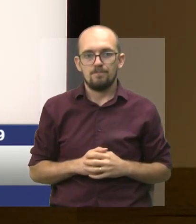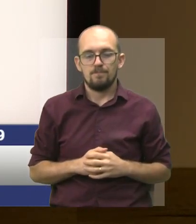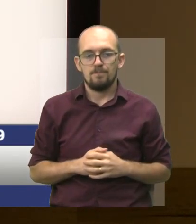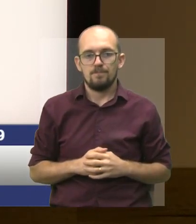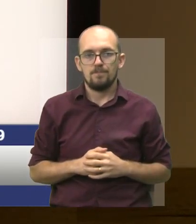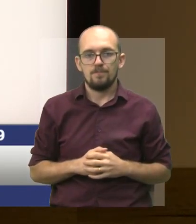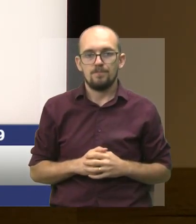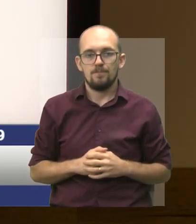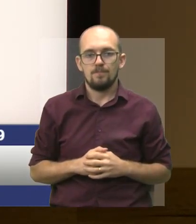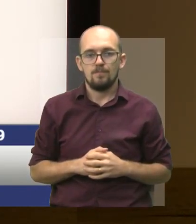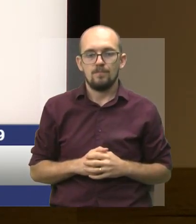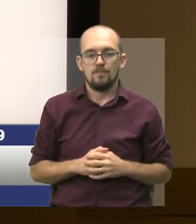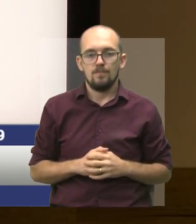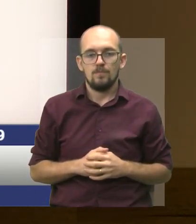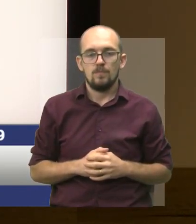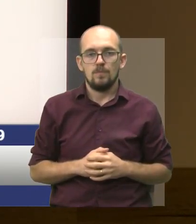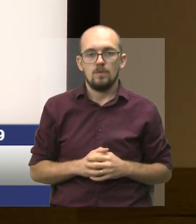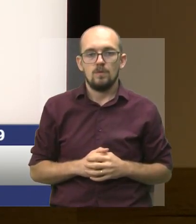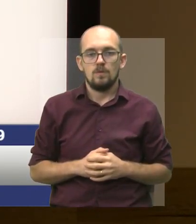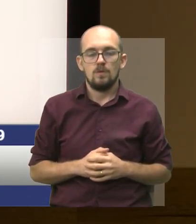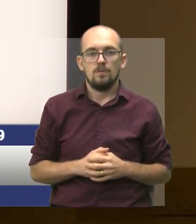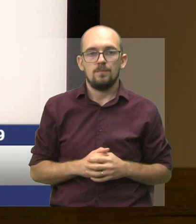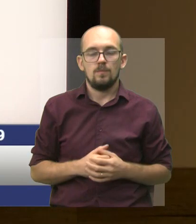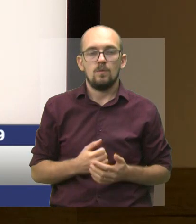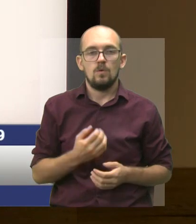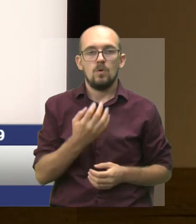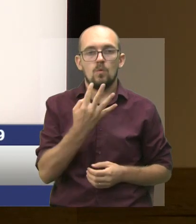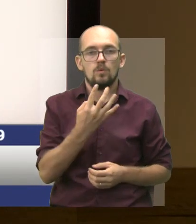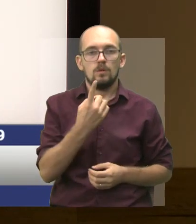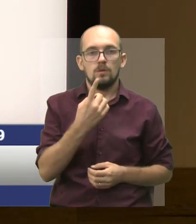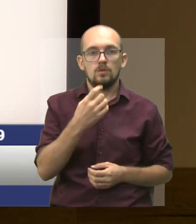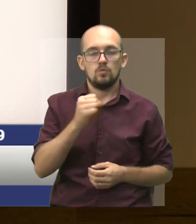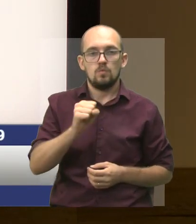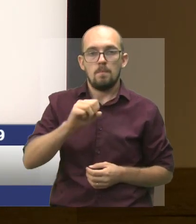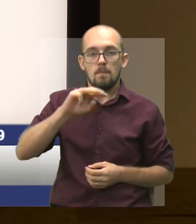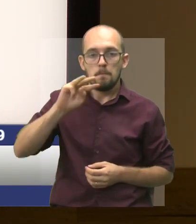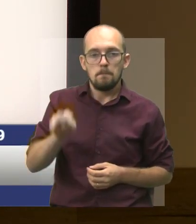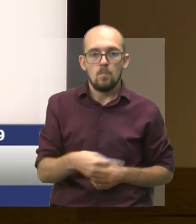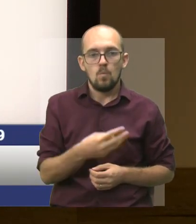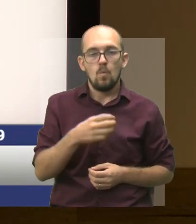R$418.893.000. E aqui está composto o valor